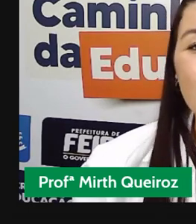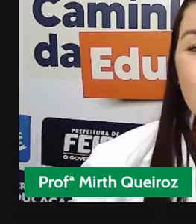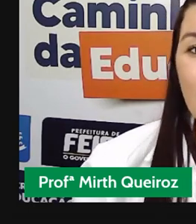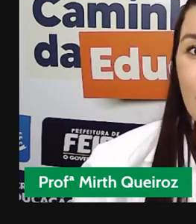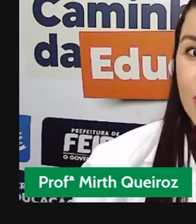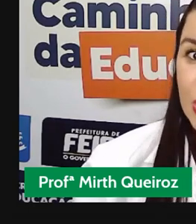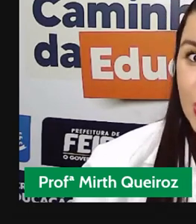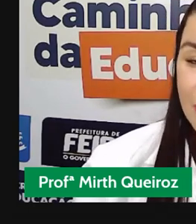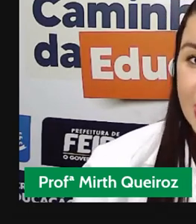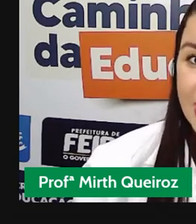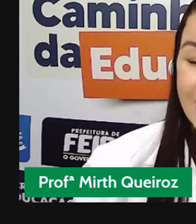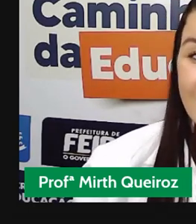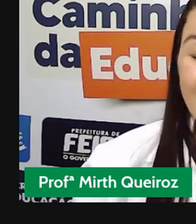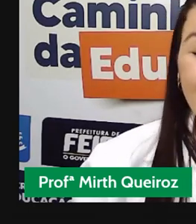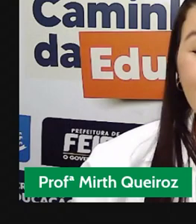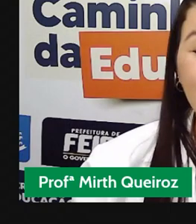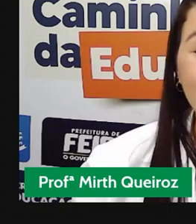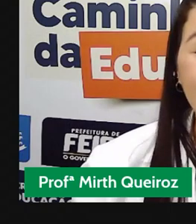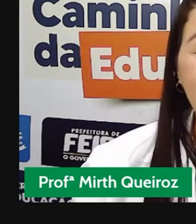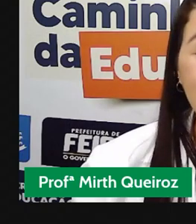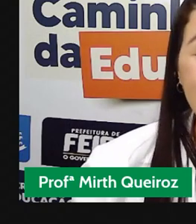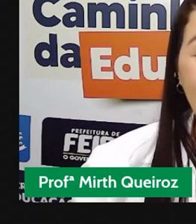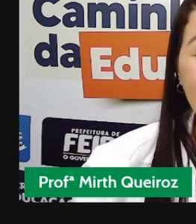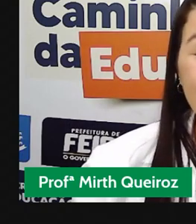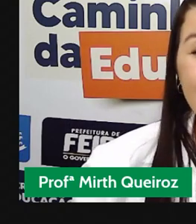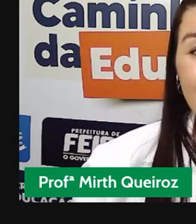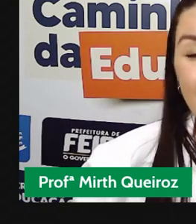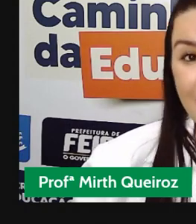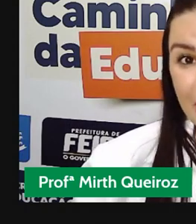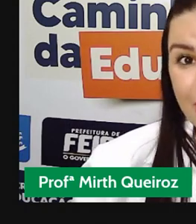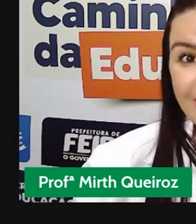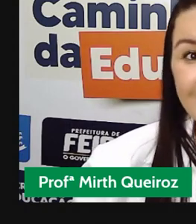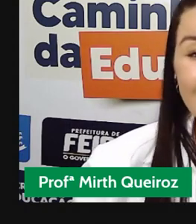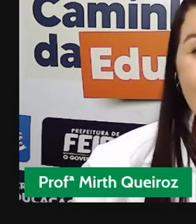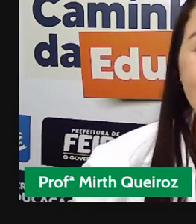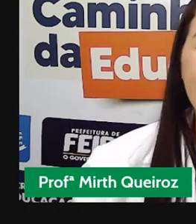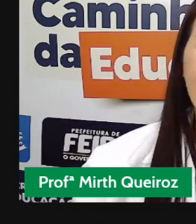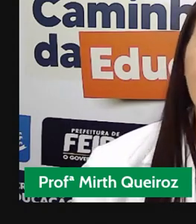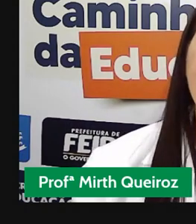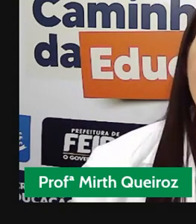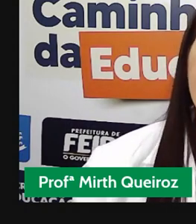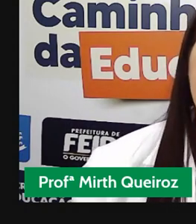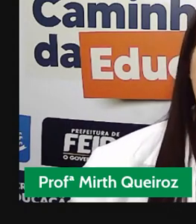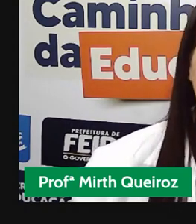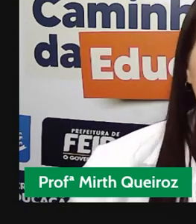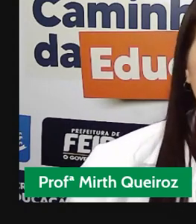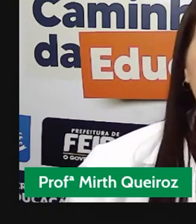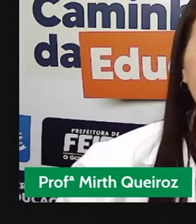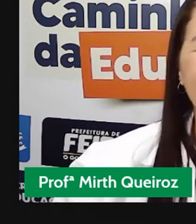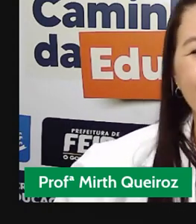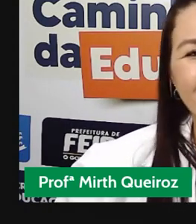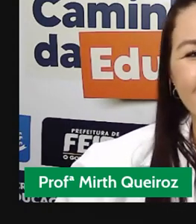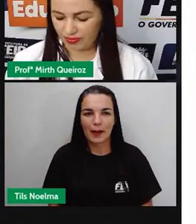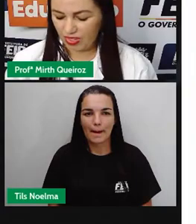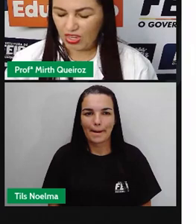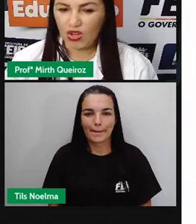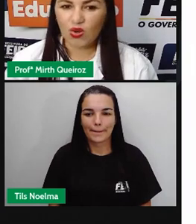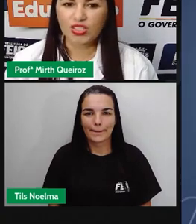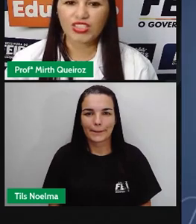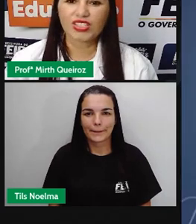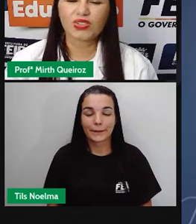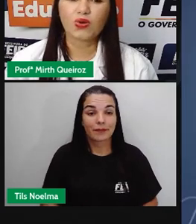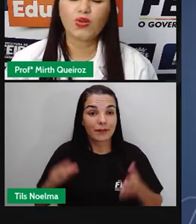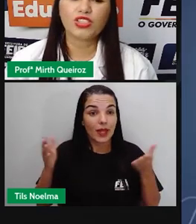eu sou a professora Miti e nós teremos aula de matemática e Ciências da Natureza Vamos à aula